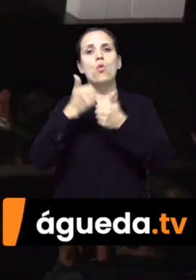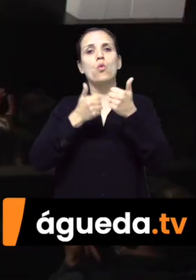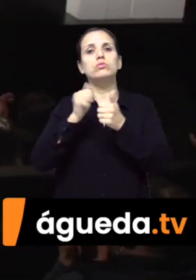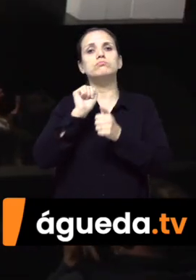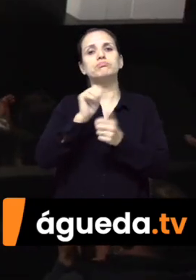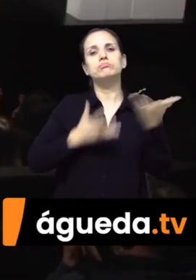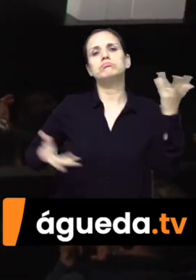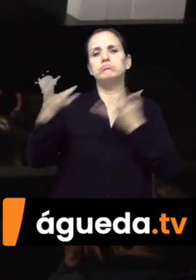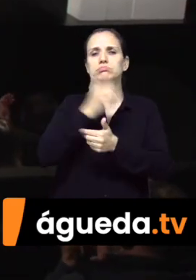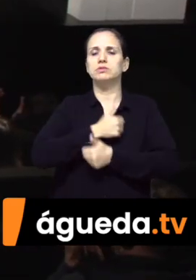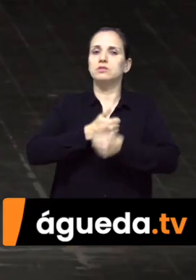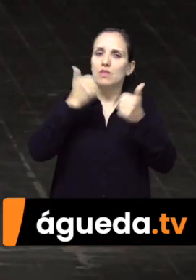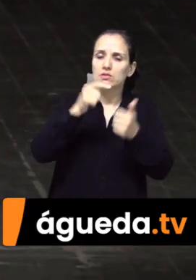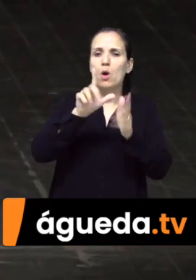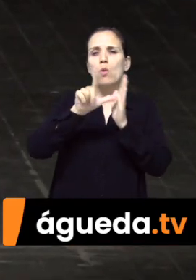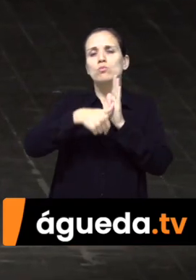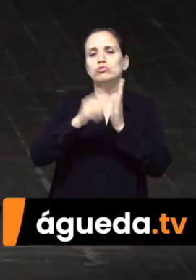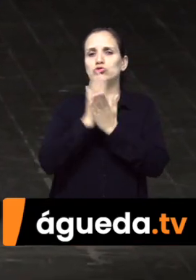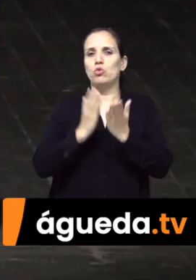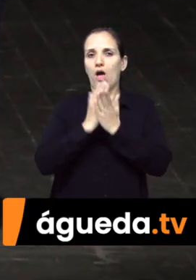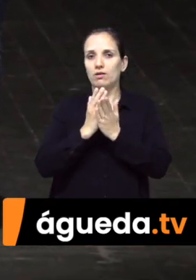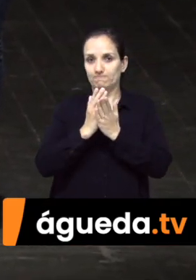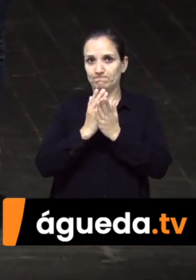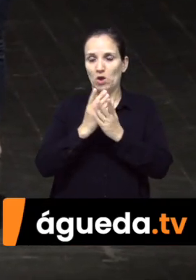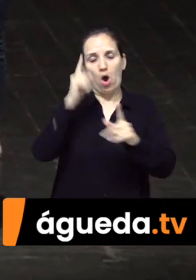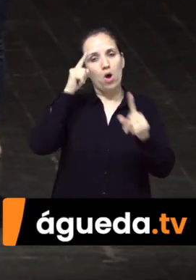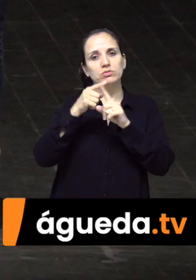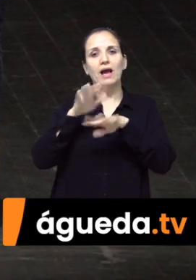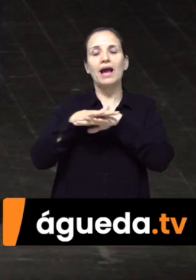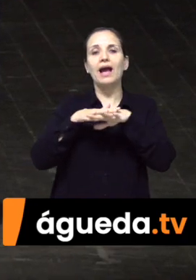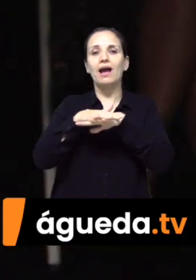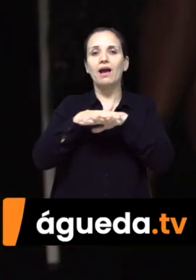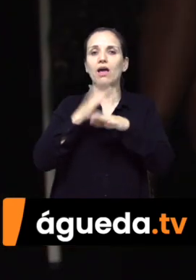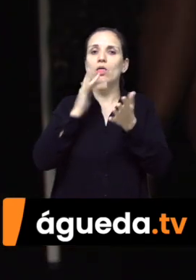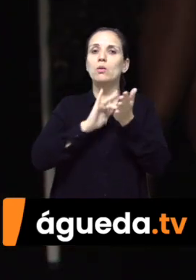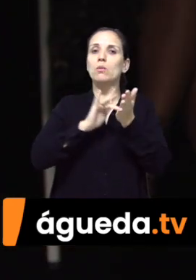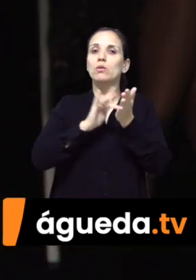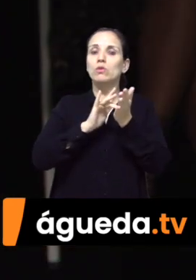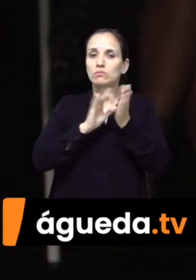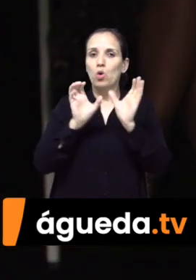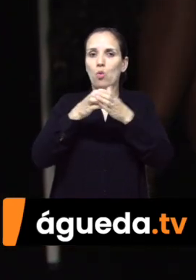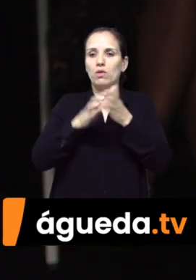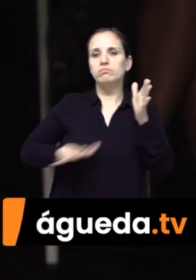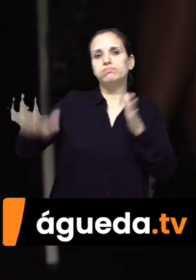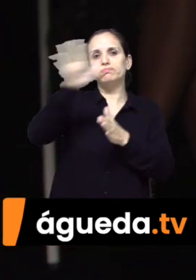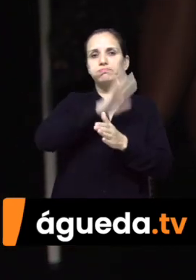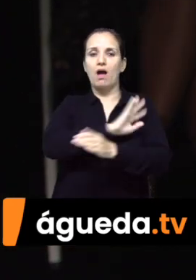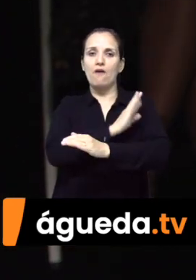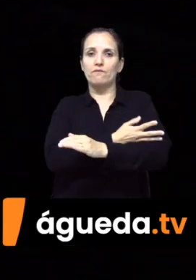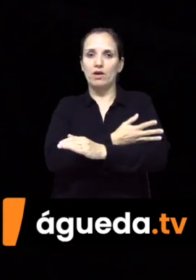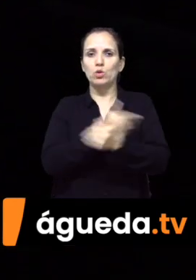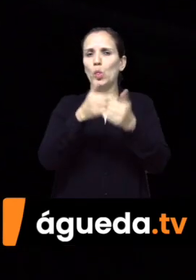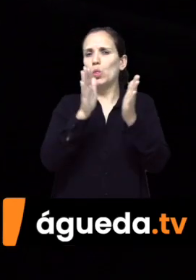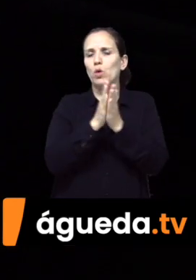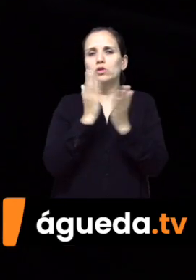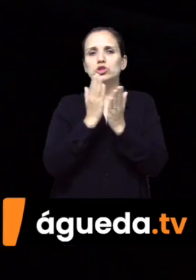concurso Intermunicipal de Leitura é um projeto escolar promovido pela Rede de Bibliotecas da Comunidade Intermunicipal da Região de Aveiro, dirigido a